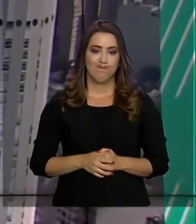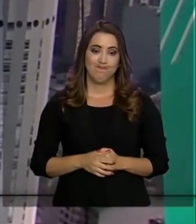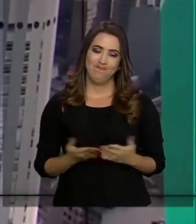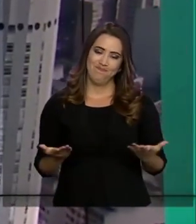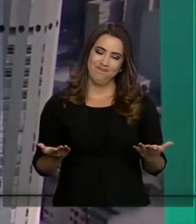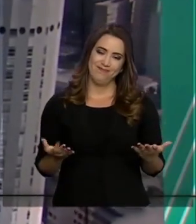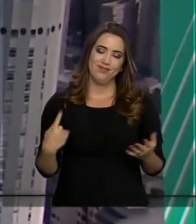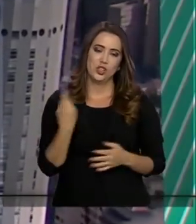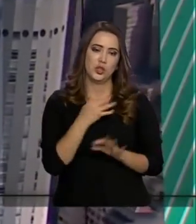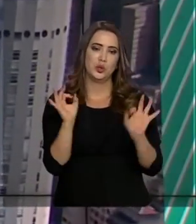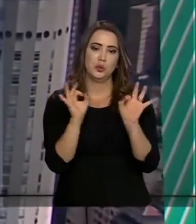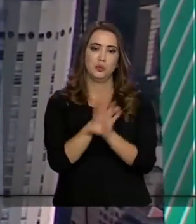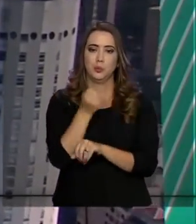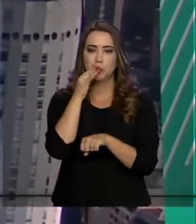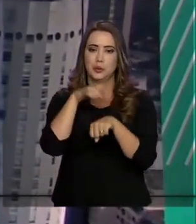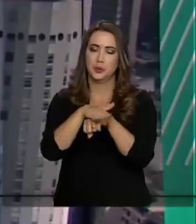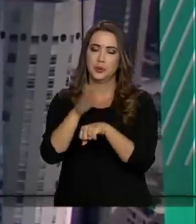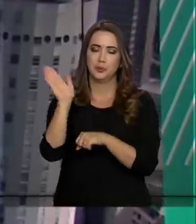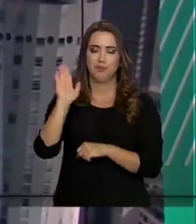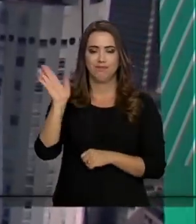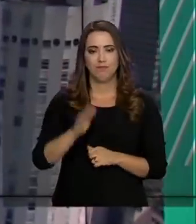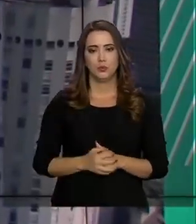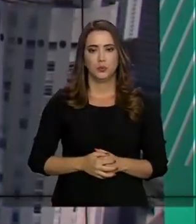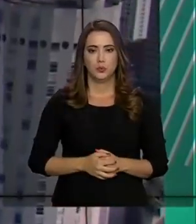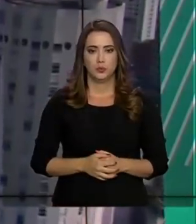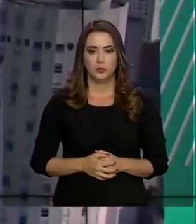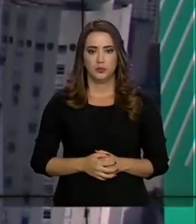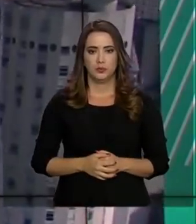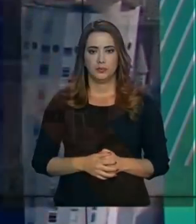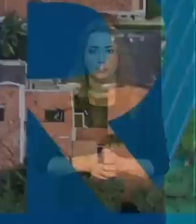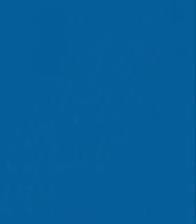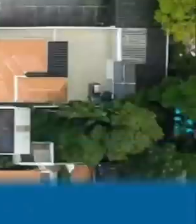É isso. A gente fica por aqui. Uma boa noite para você e até amanhã.